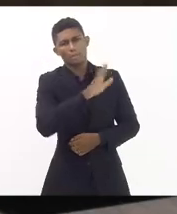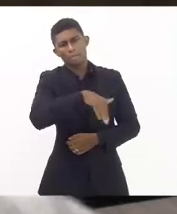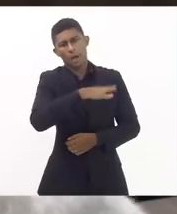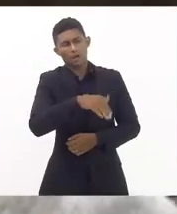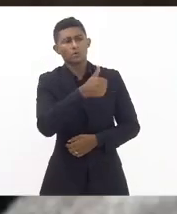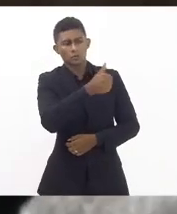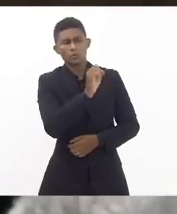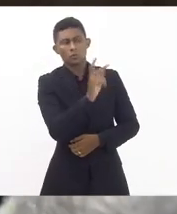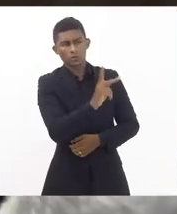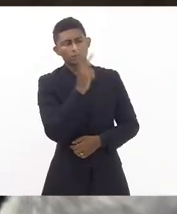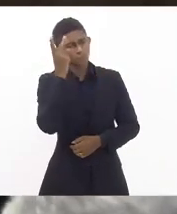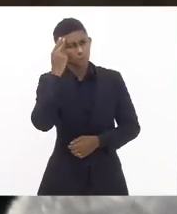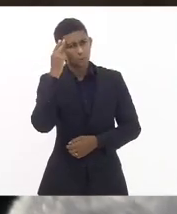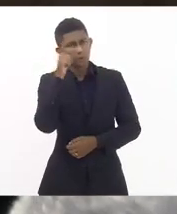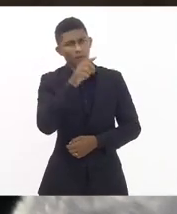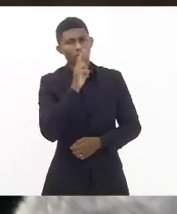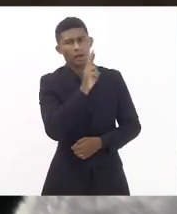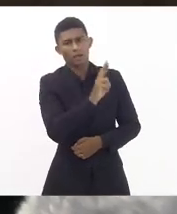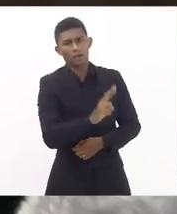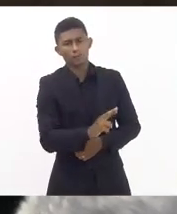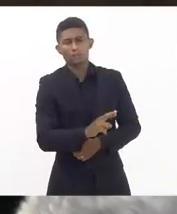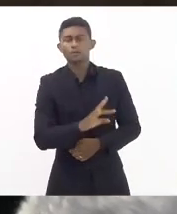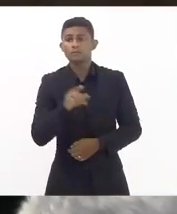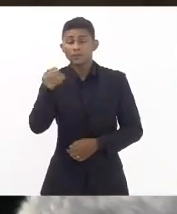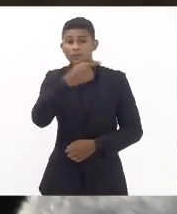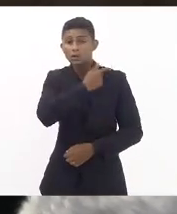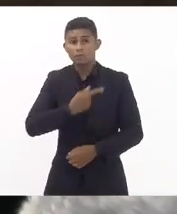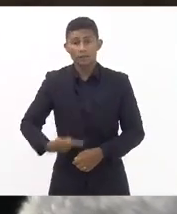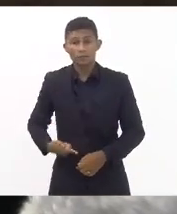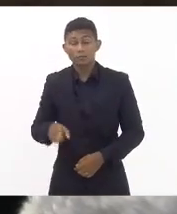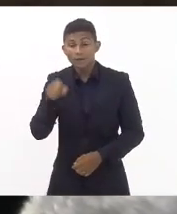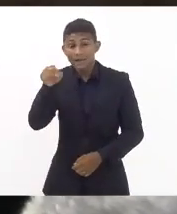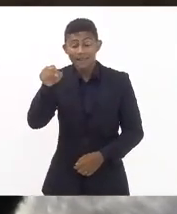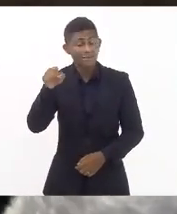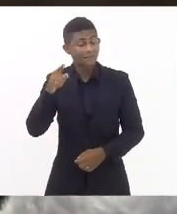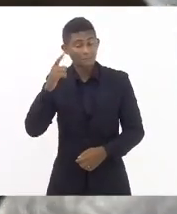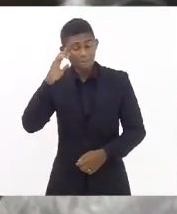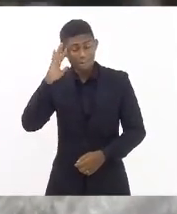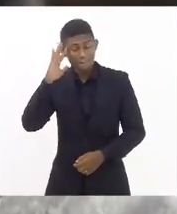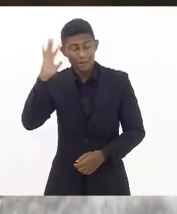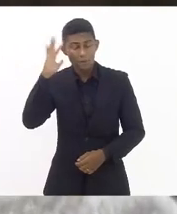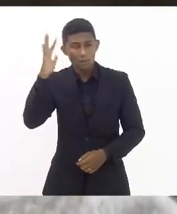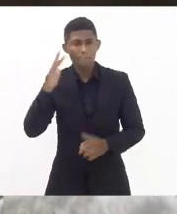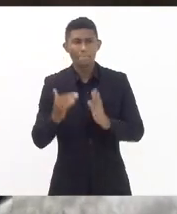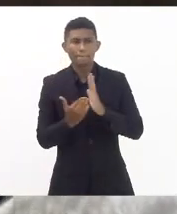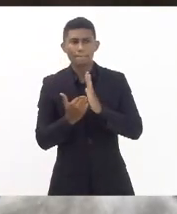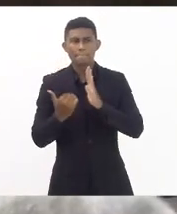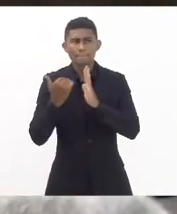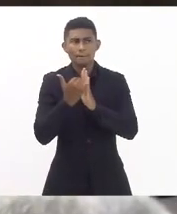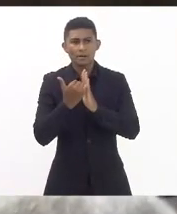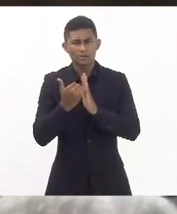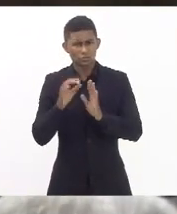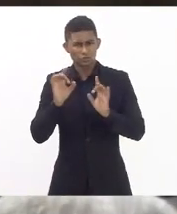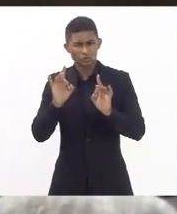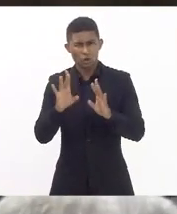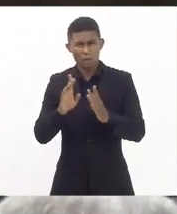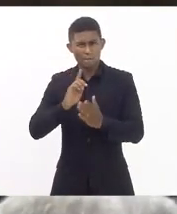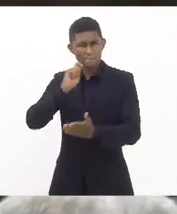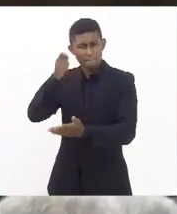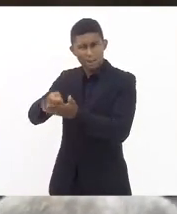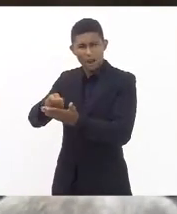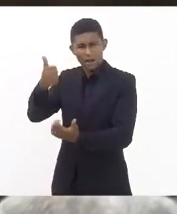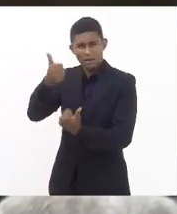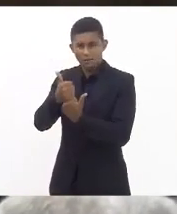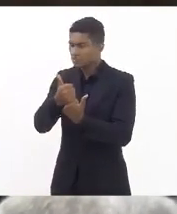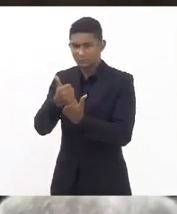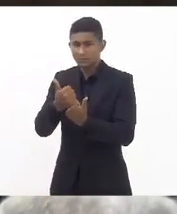além. Não vamos tratar o auxílio, vamos tratar o aumento da remuneração desse policial. Então, por esta